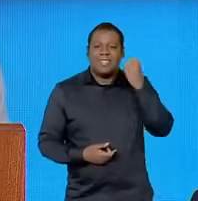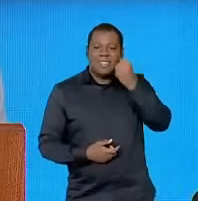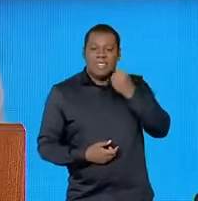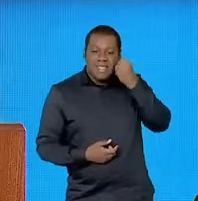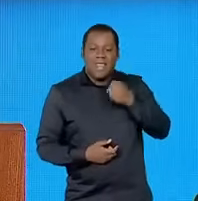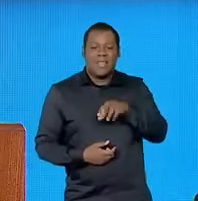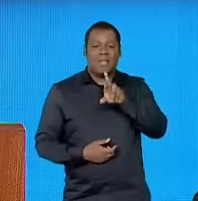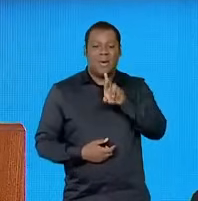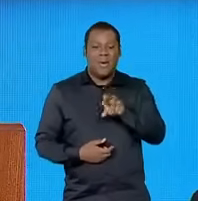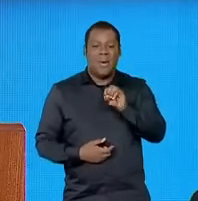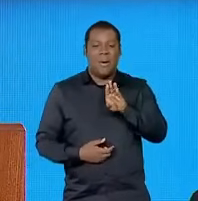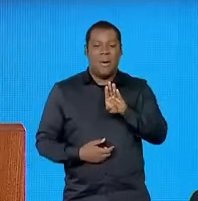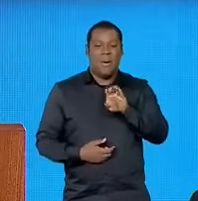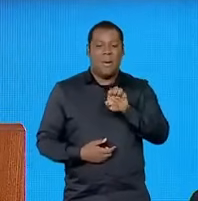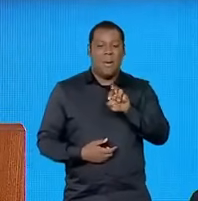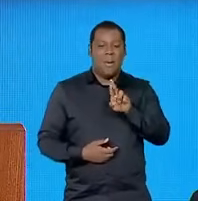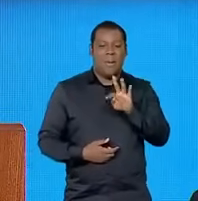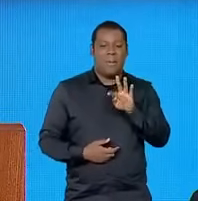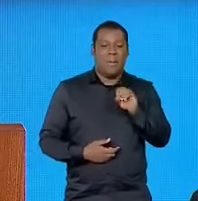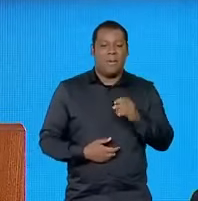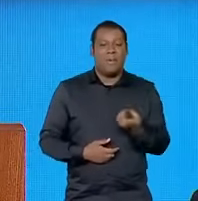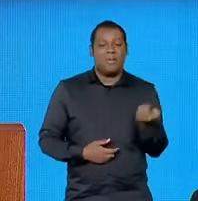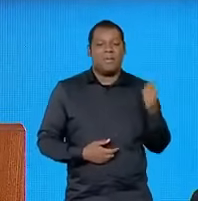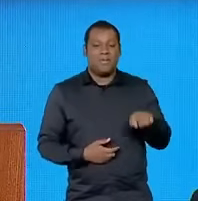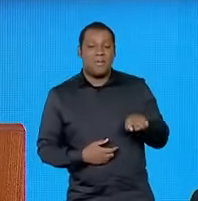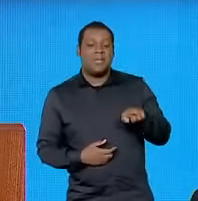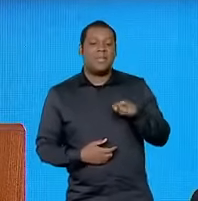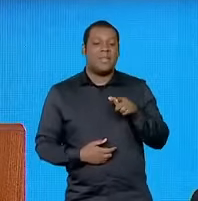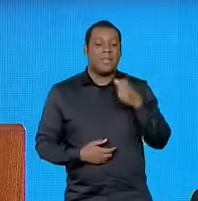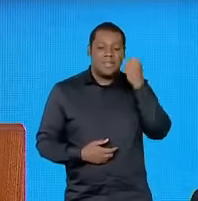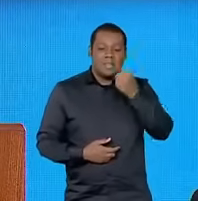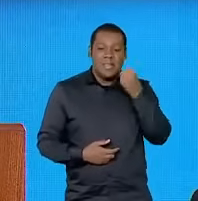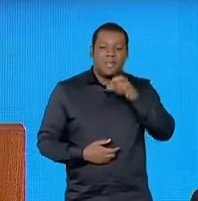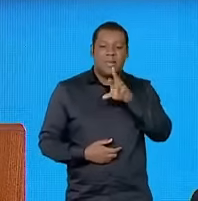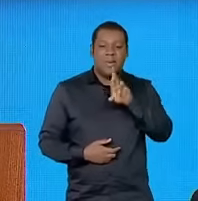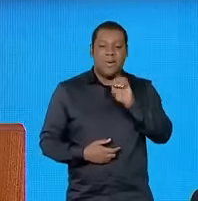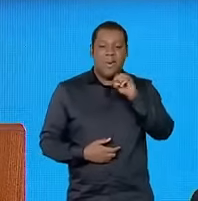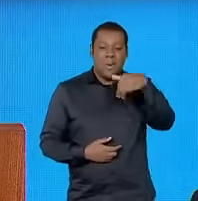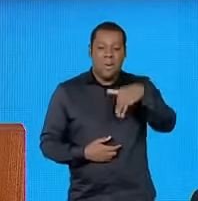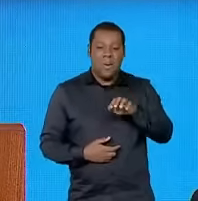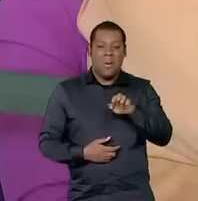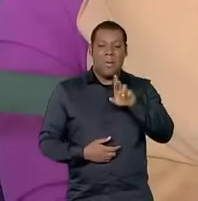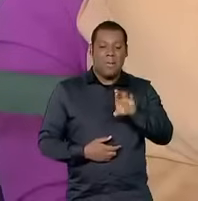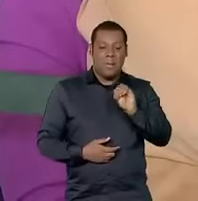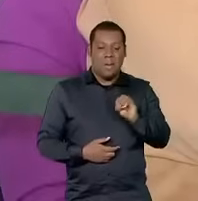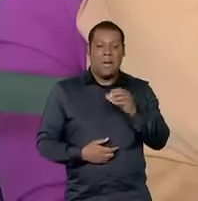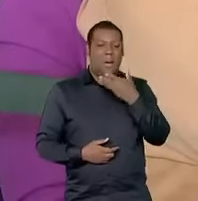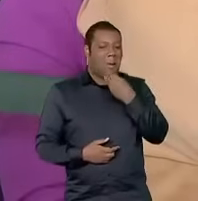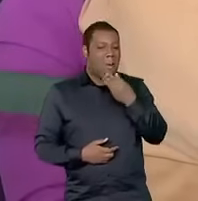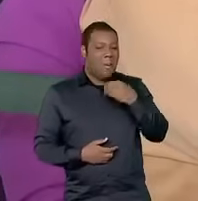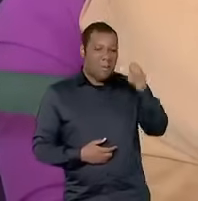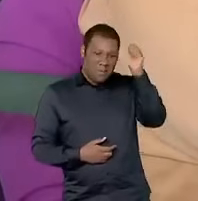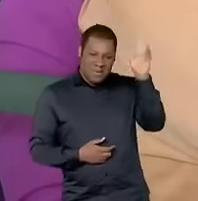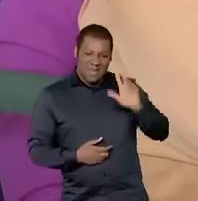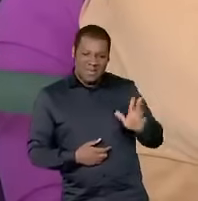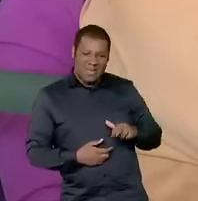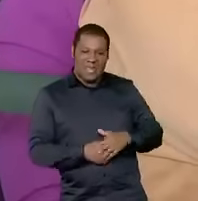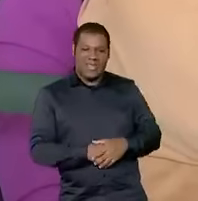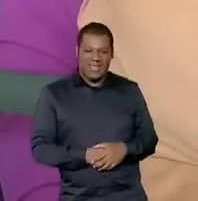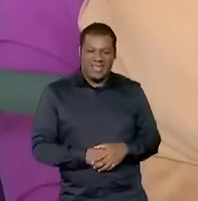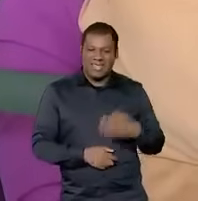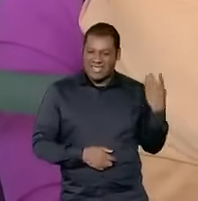Jucá. O Romero é tão esperto que ele é sempre senador, mesmo quando ele não está exercendo o